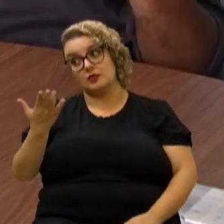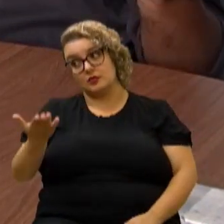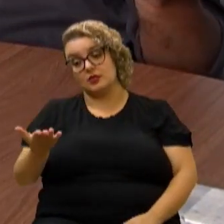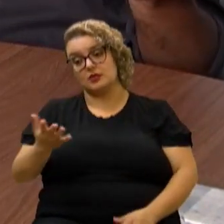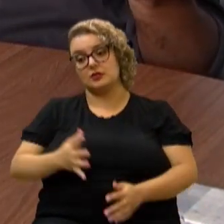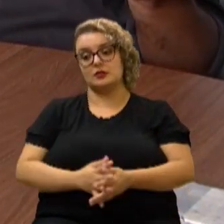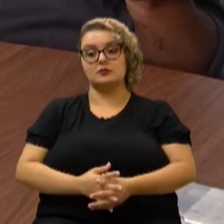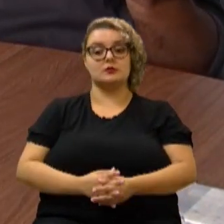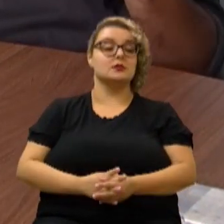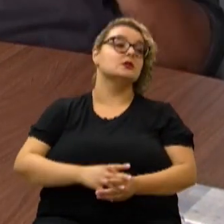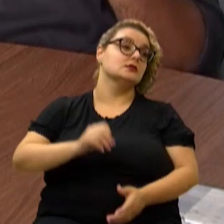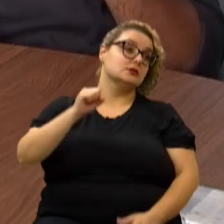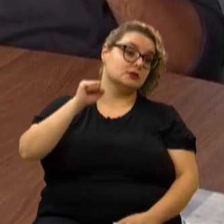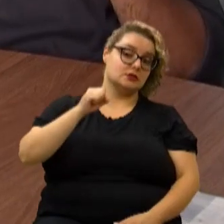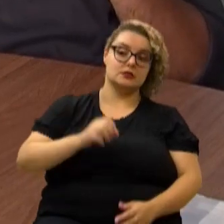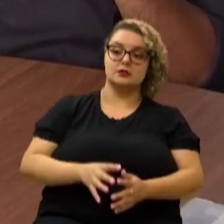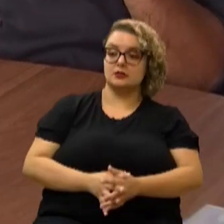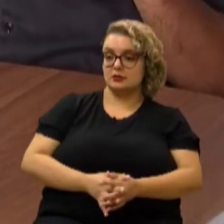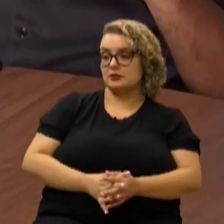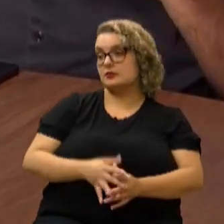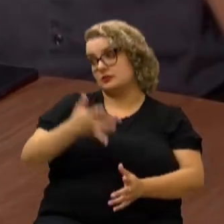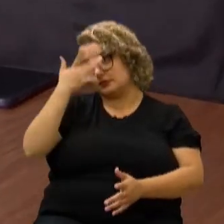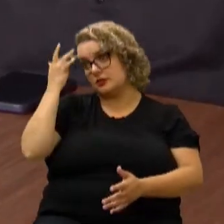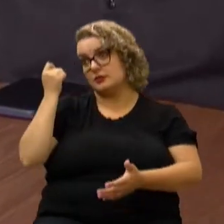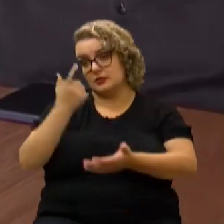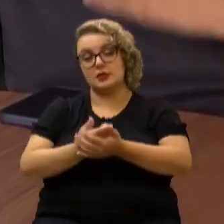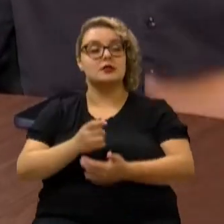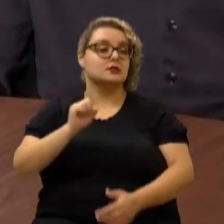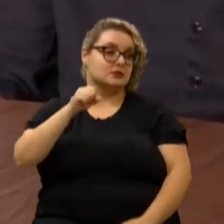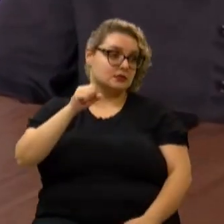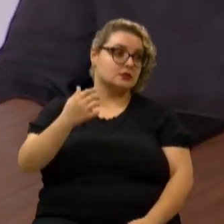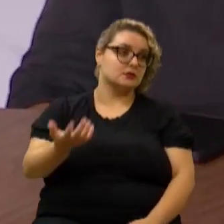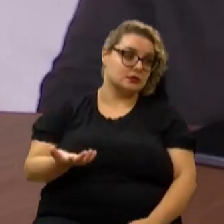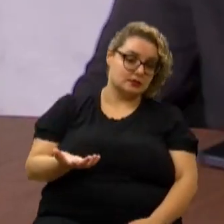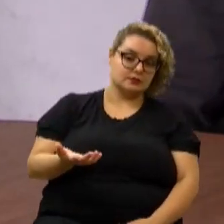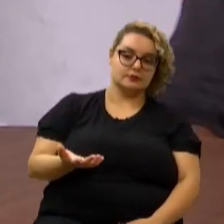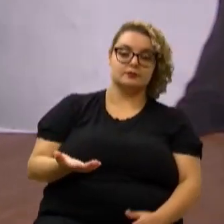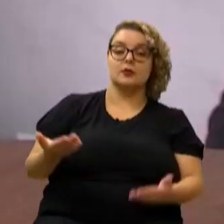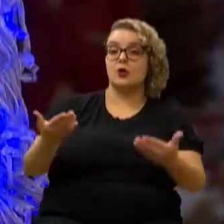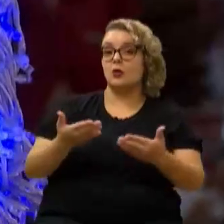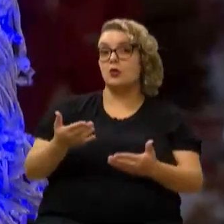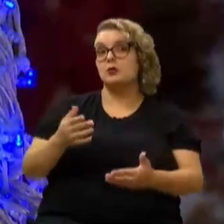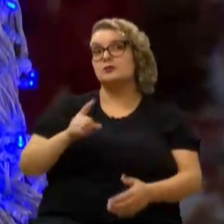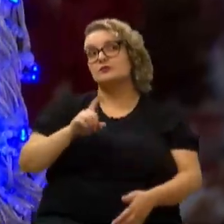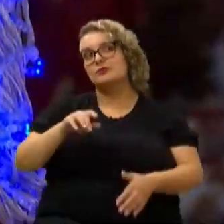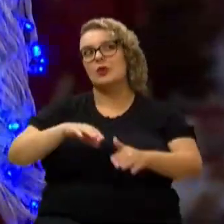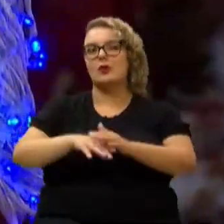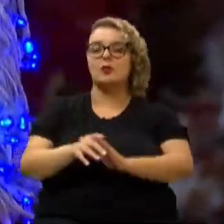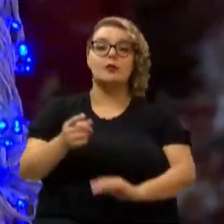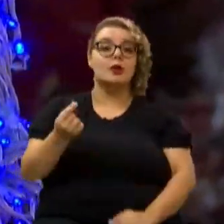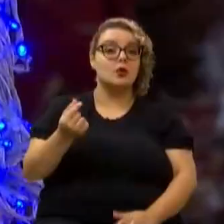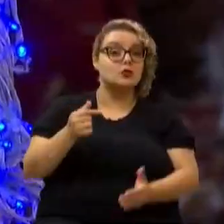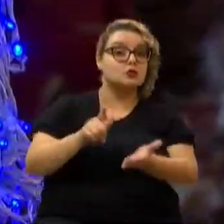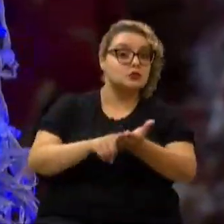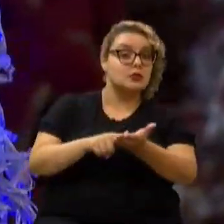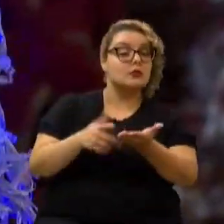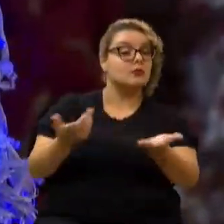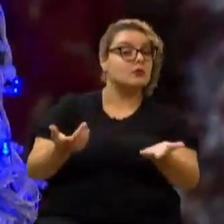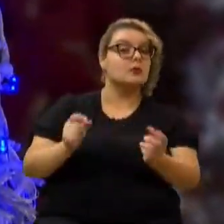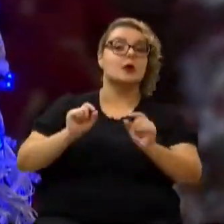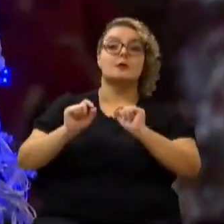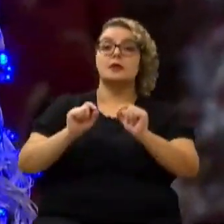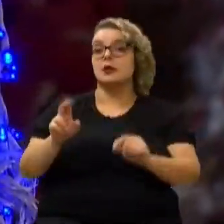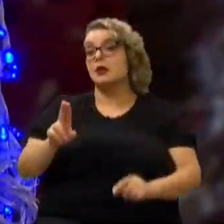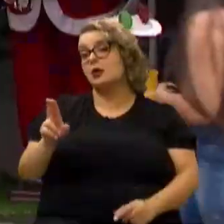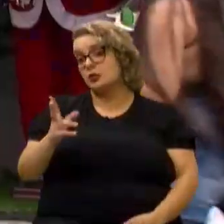pode ser a melhor solução para você. Sim, sim. Para o consumidor, na verdade. Exatamente. Hoje em dia a gente já não costuma andar tanto com